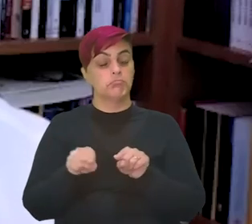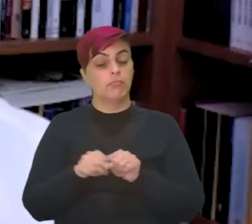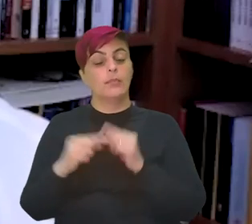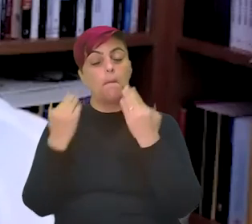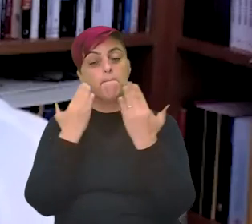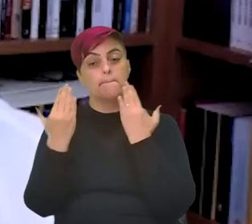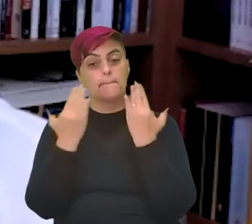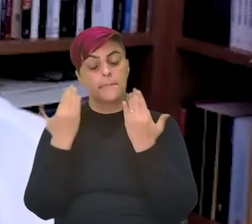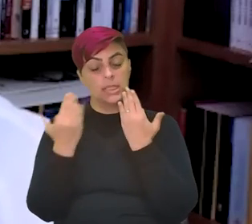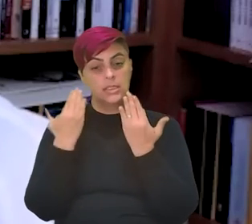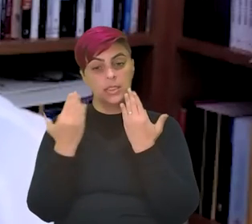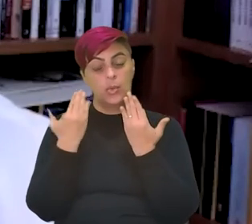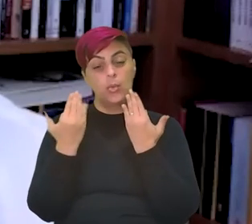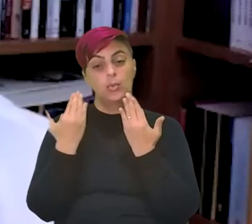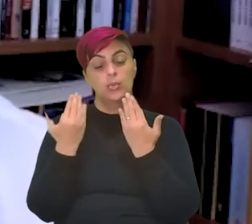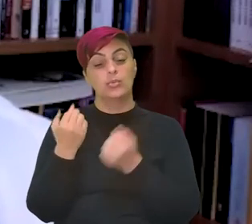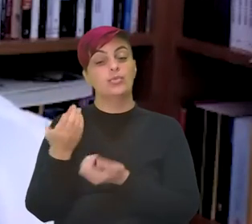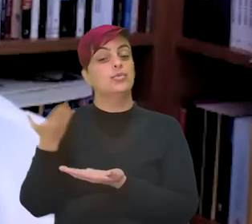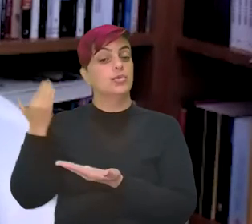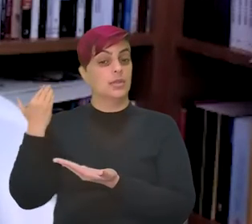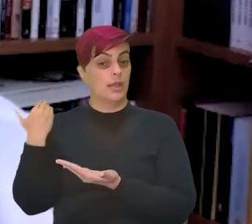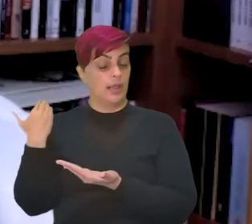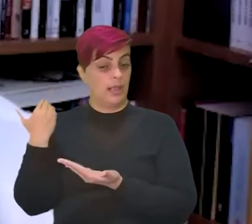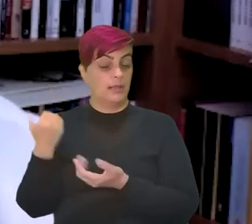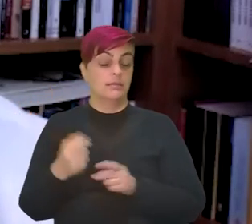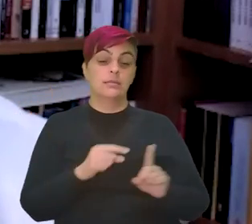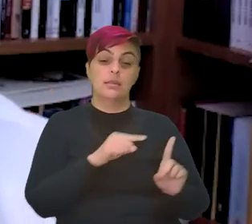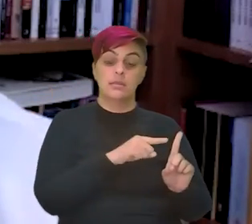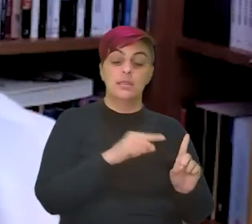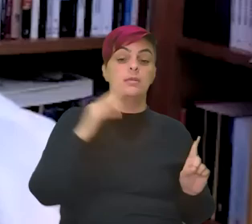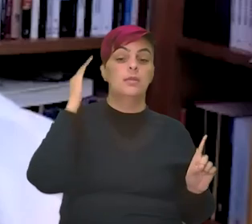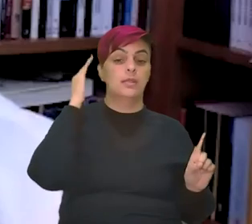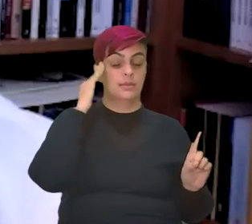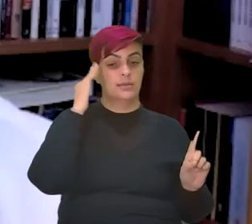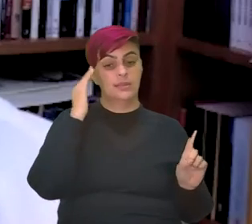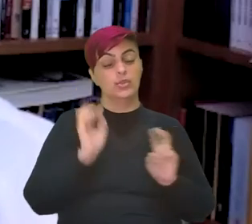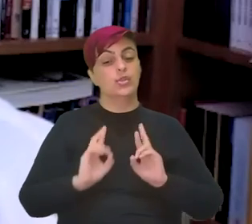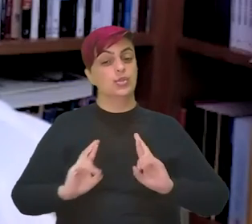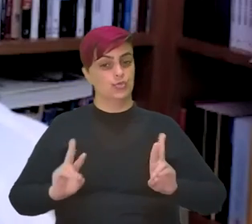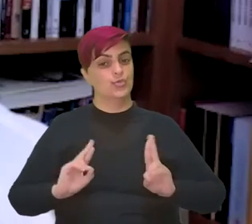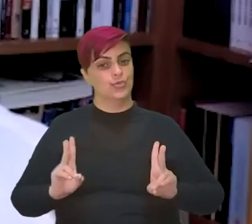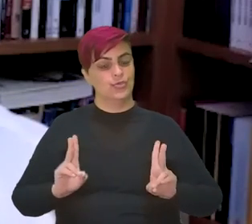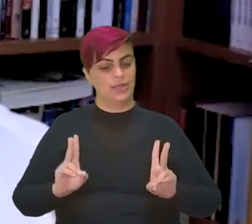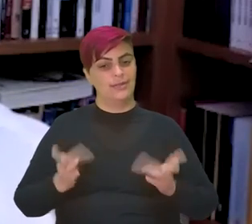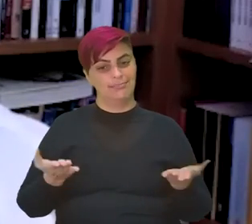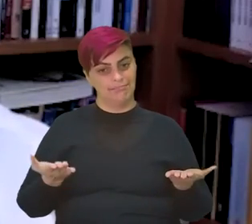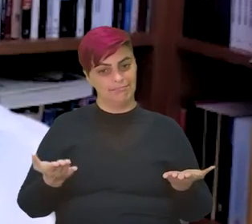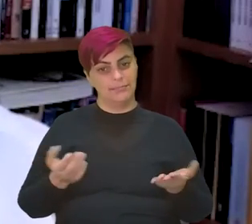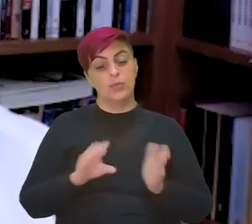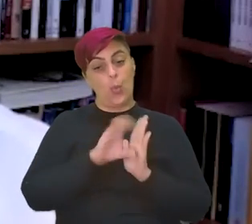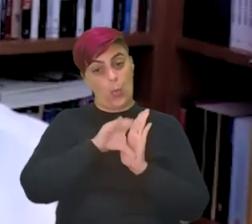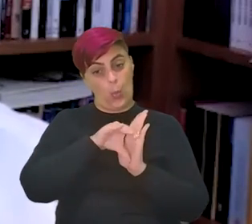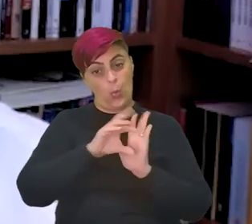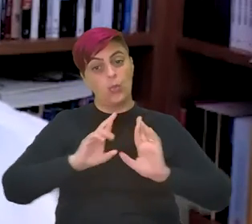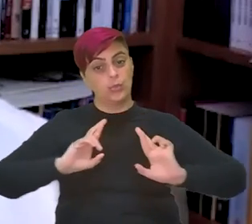forma, a psicologia era algo para ele que não é o que nós chamamos de psicologia